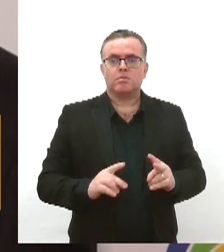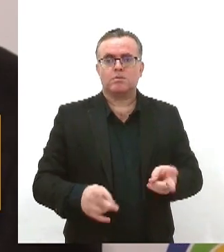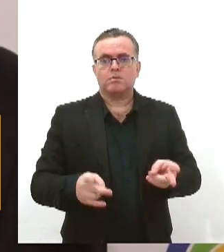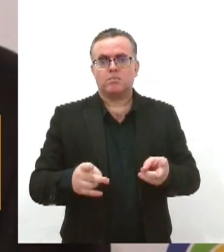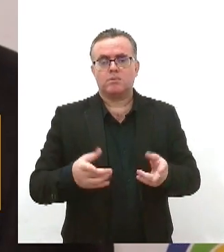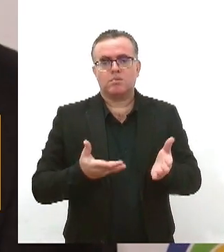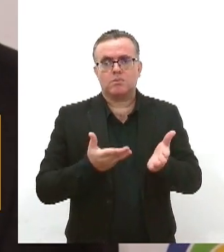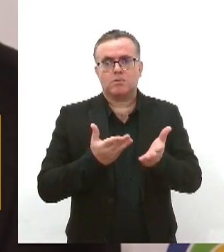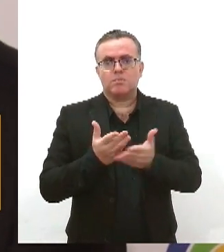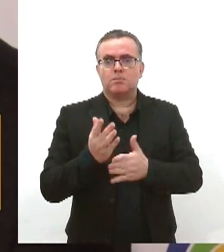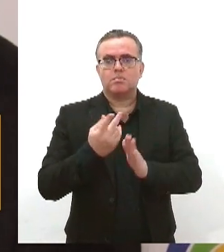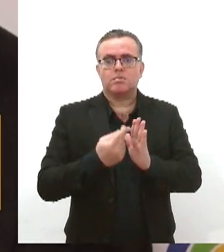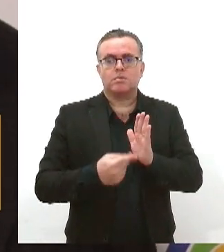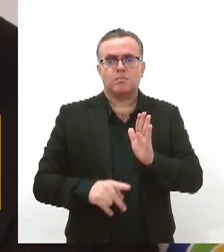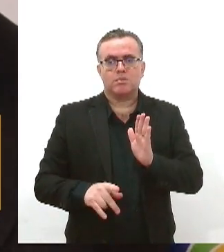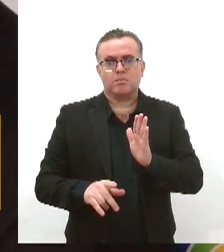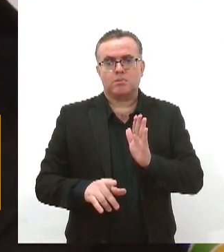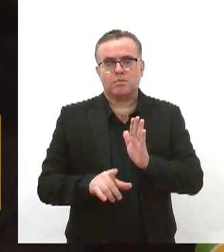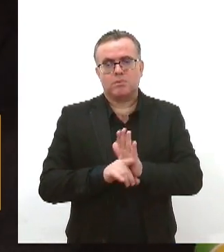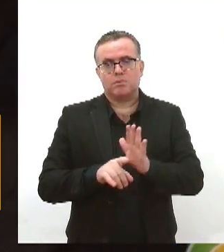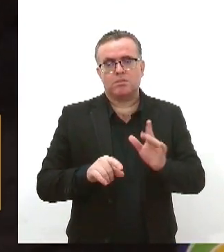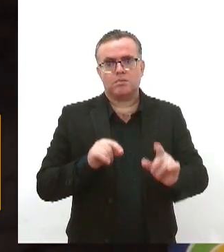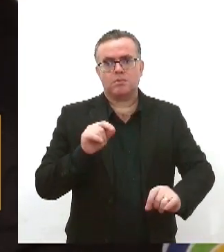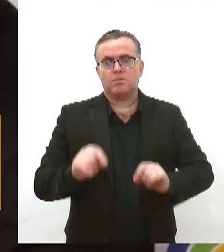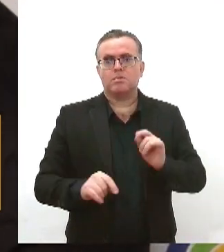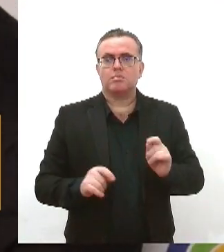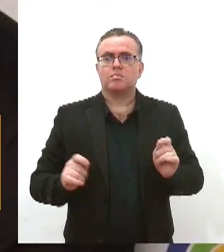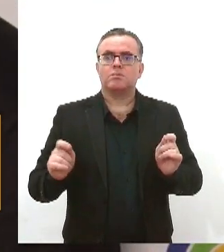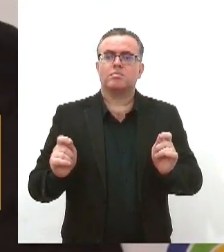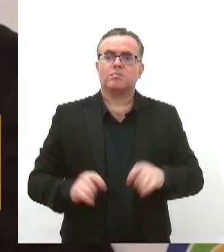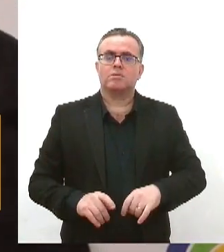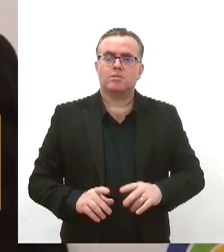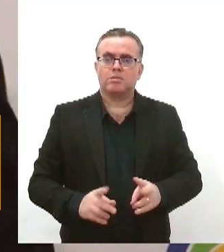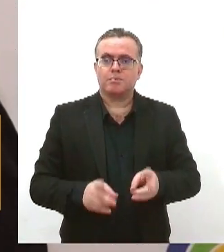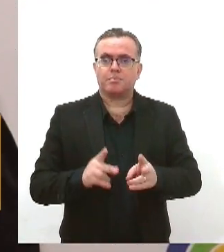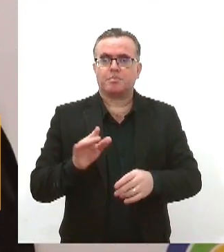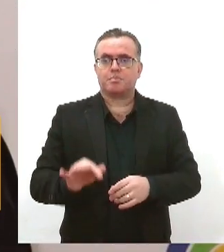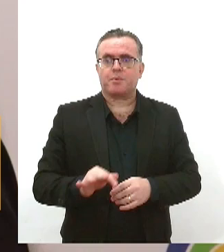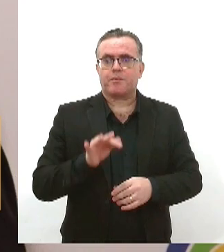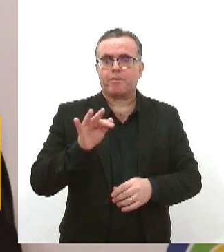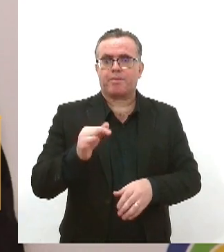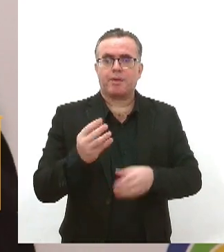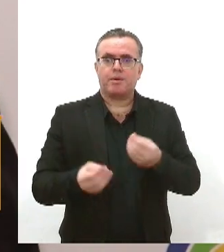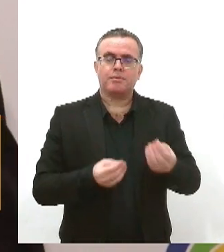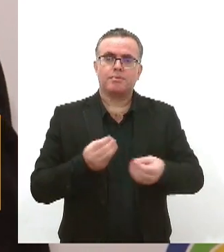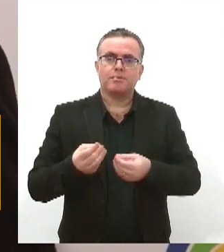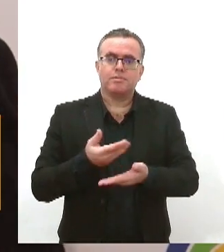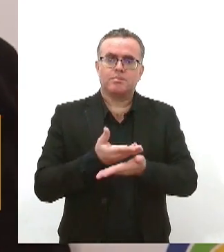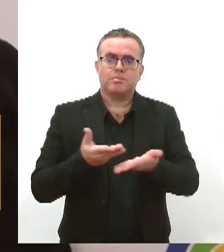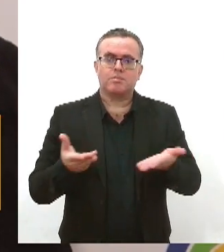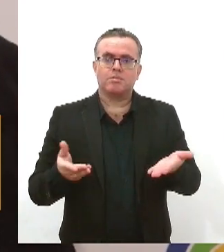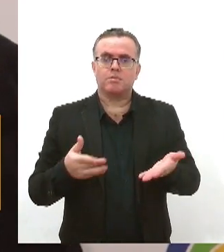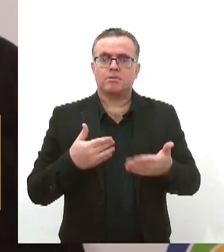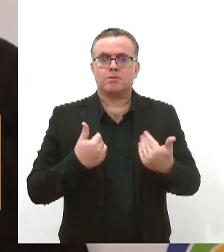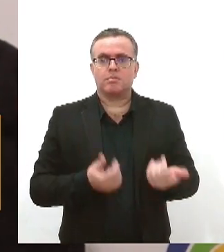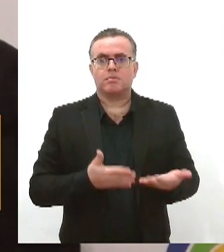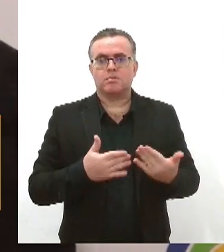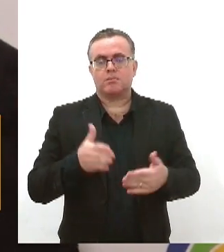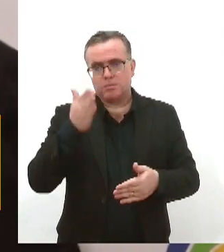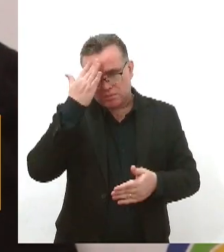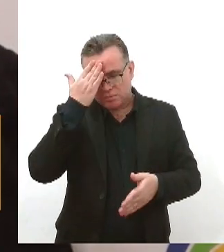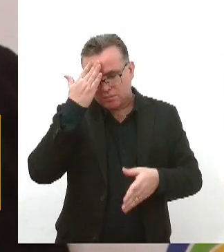a repercussão não seria agora, mas é uma repercussão para o futuro, para esses jovens já entenderem melhor